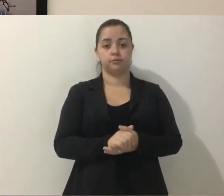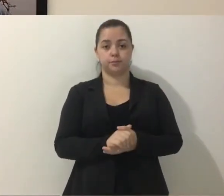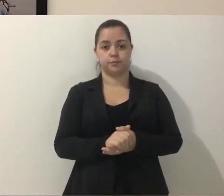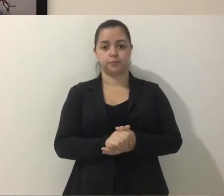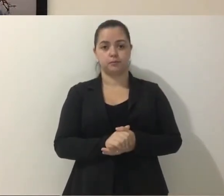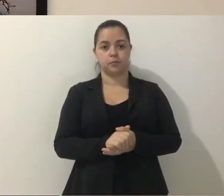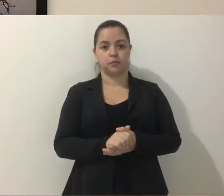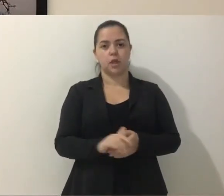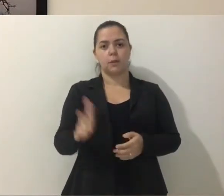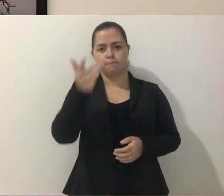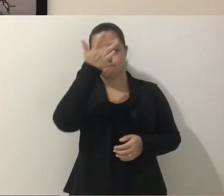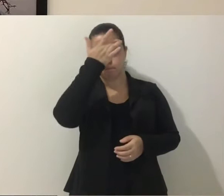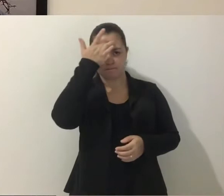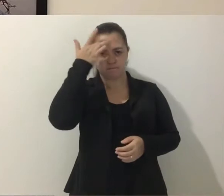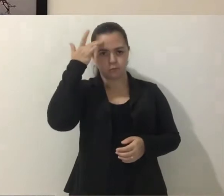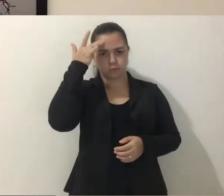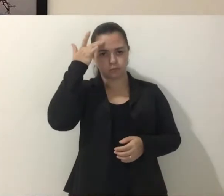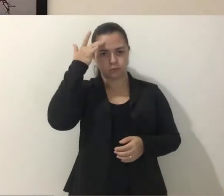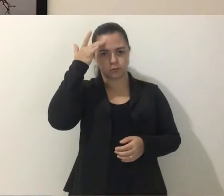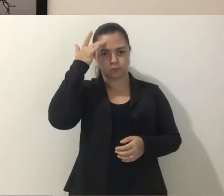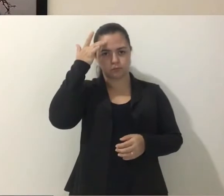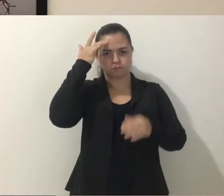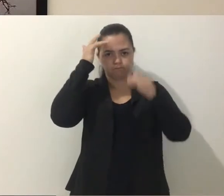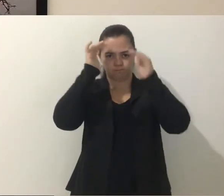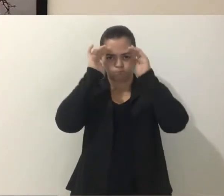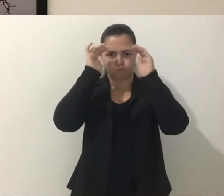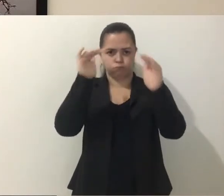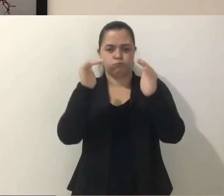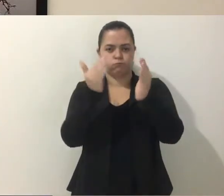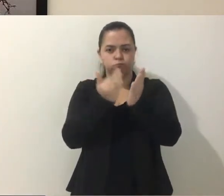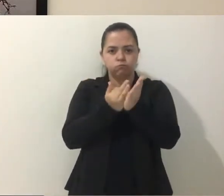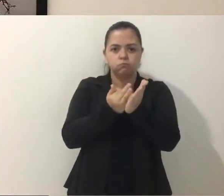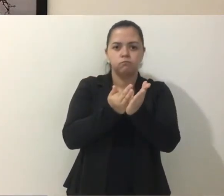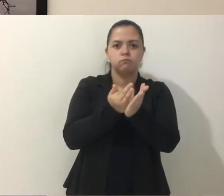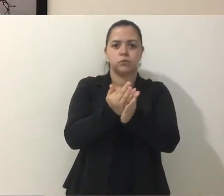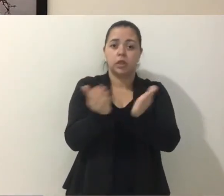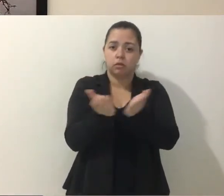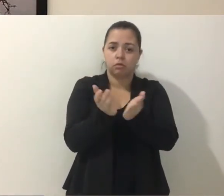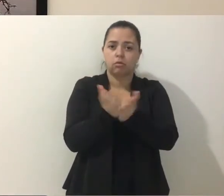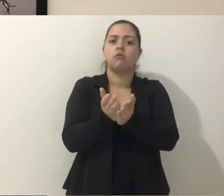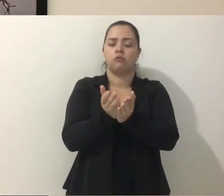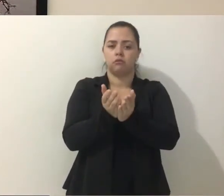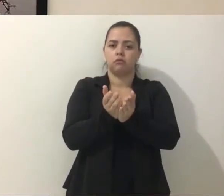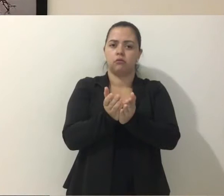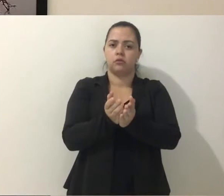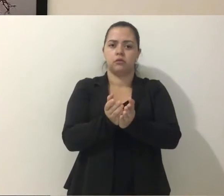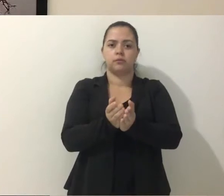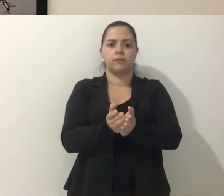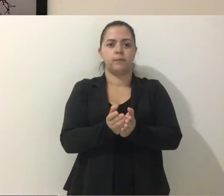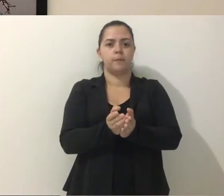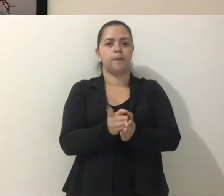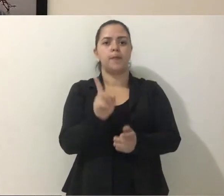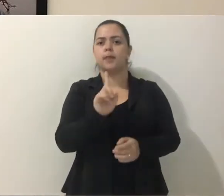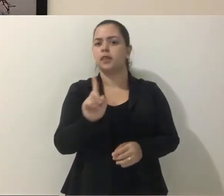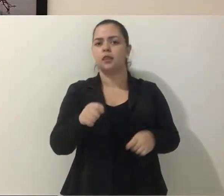atenção, acompanha aqui comigo. Homens honestos, pessoas honestas, cristãos honestos, não precisam